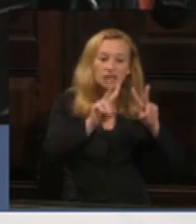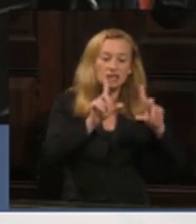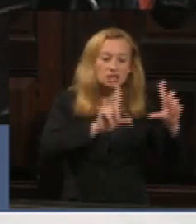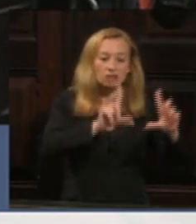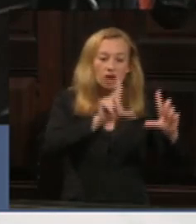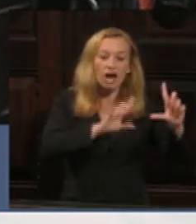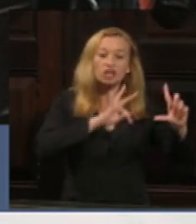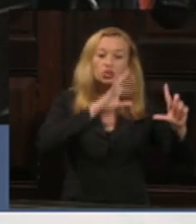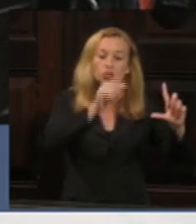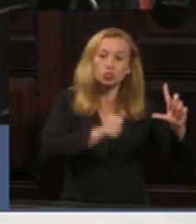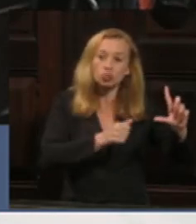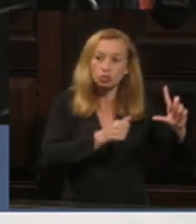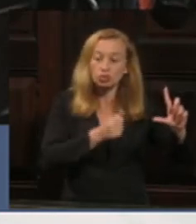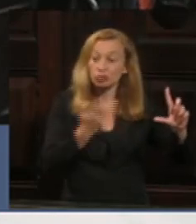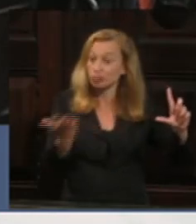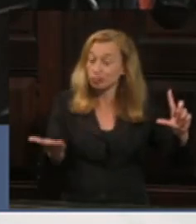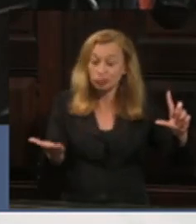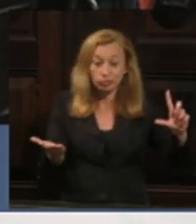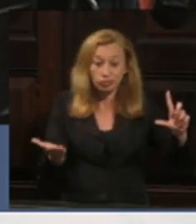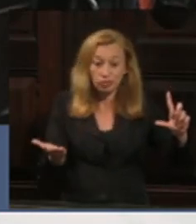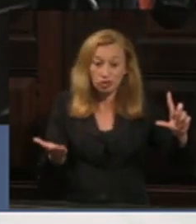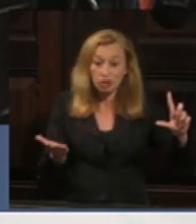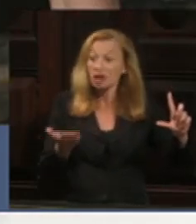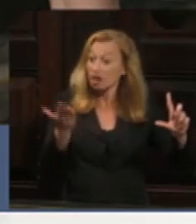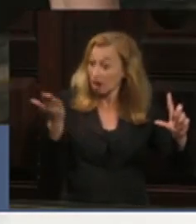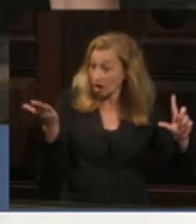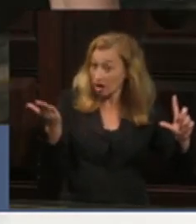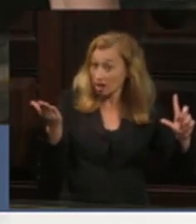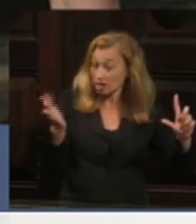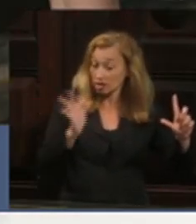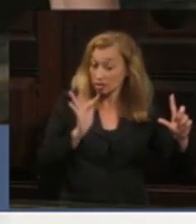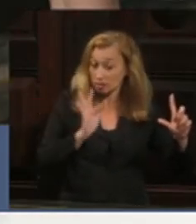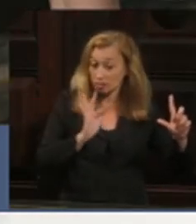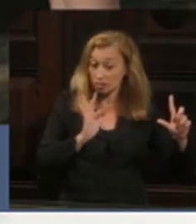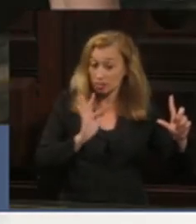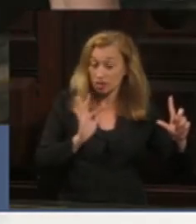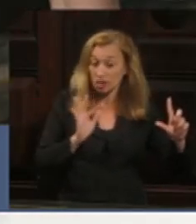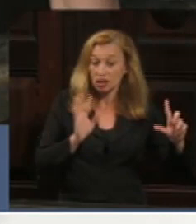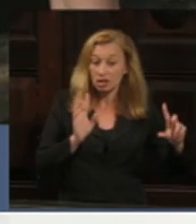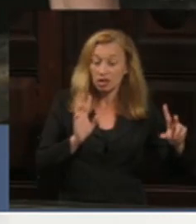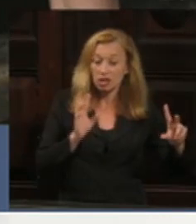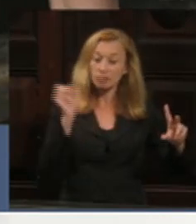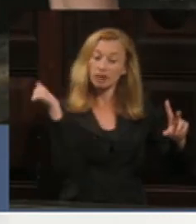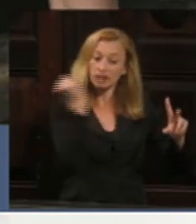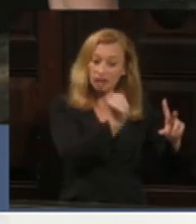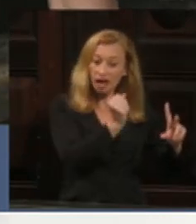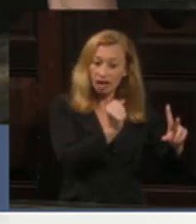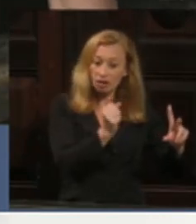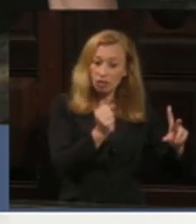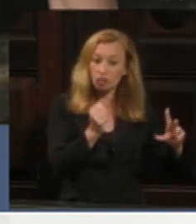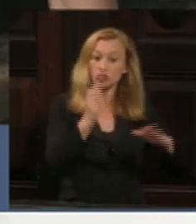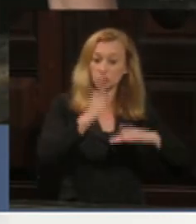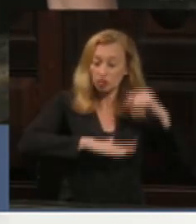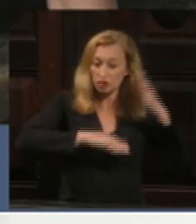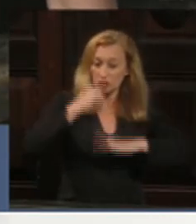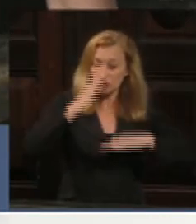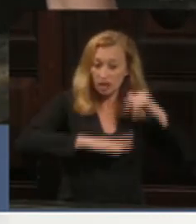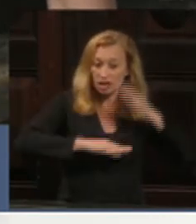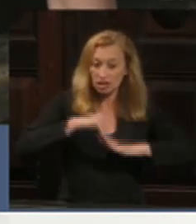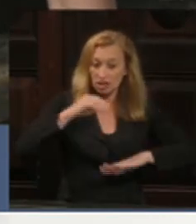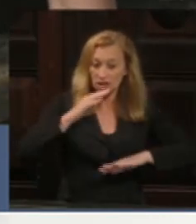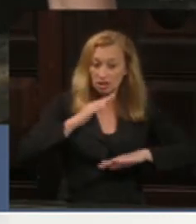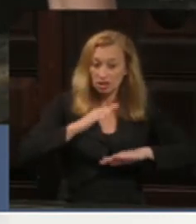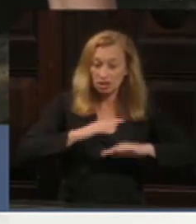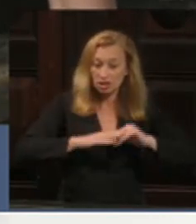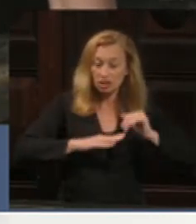estavam quase sendo capturados, eles, como profissionais, já estavam, como se diz na gíria policial, me permita, deputado Lucinho, escamados, entendeu,